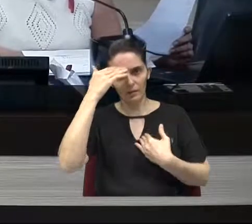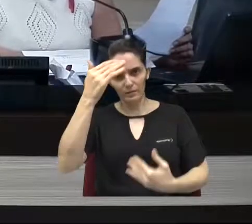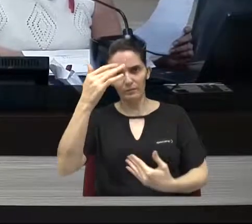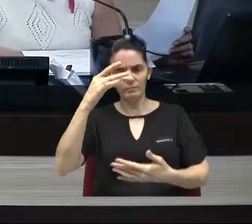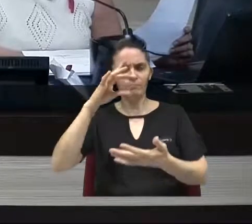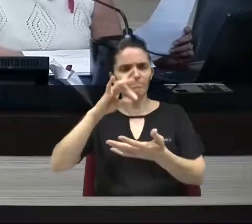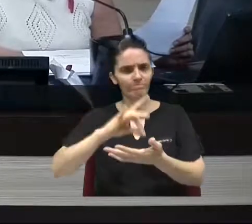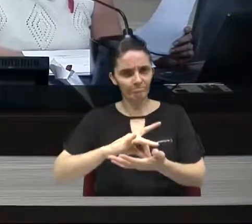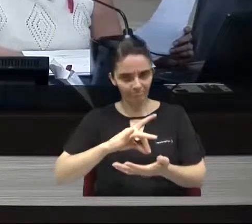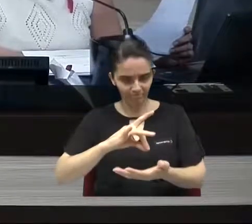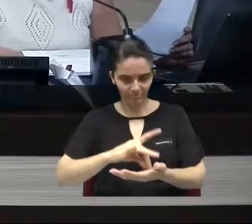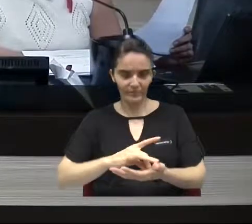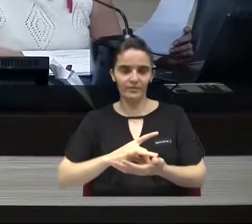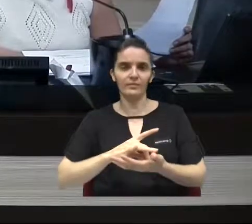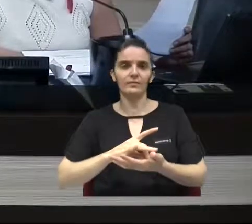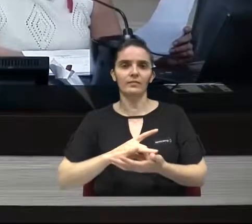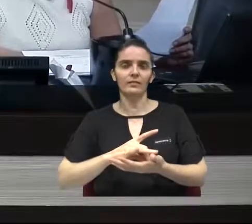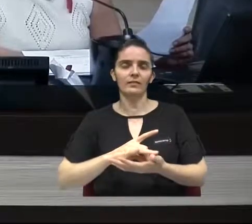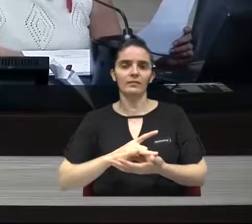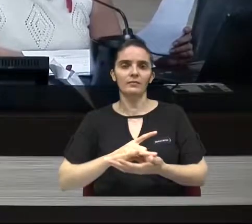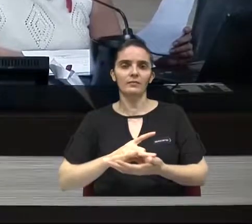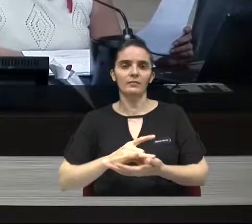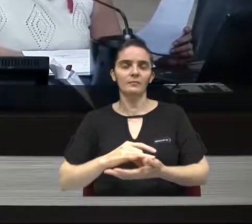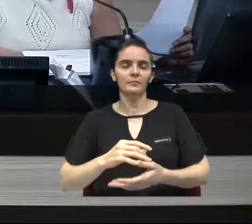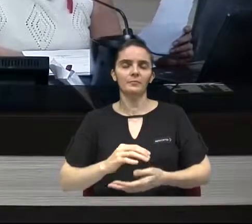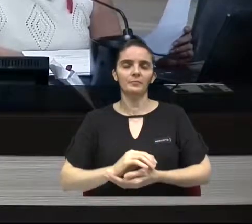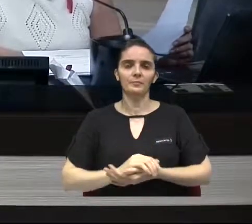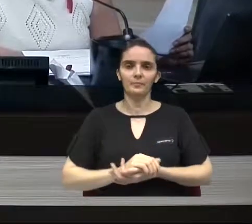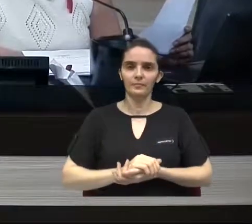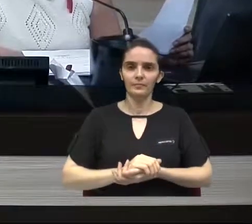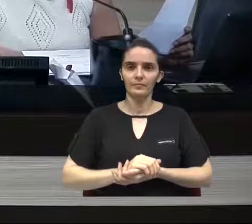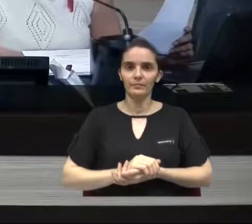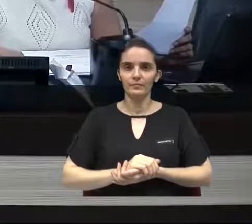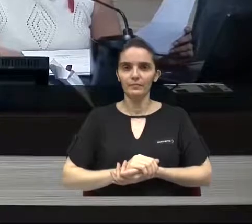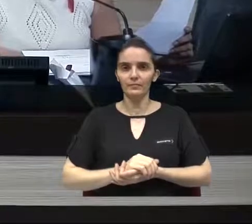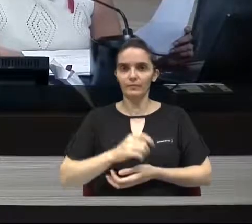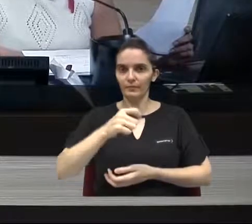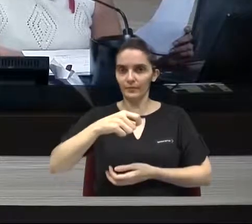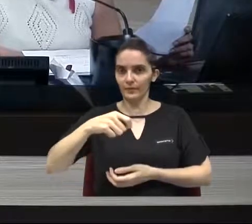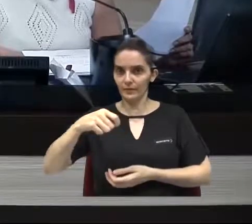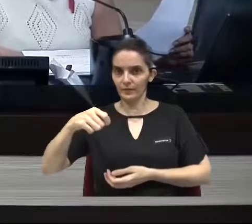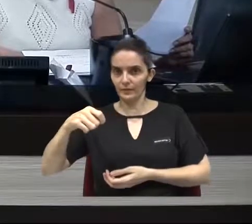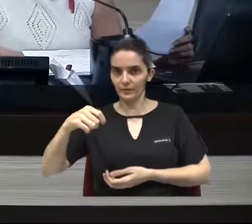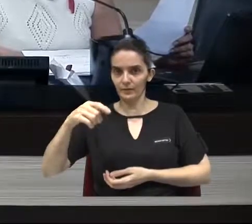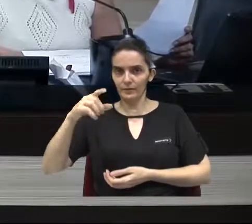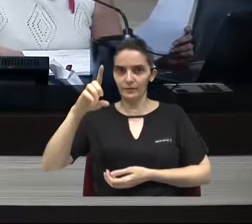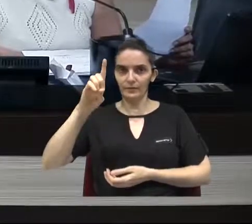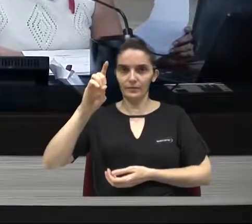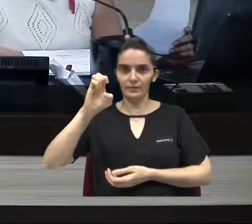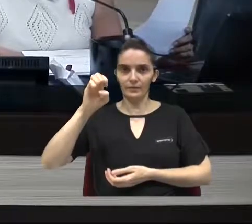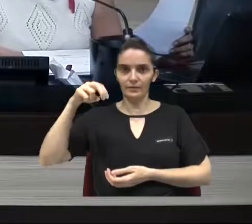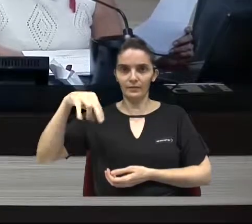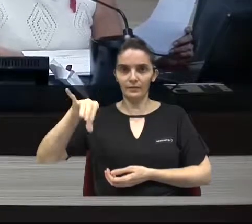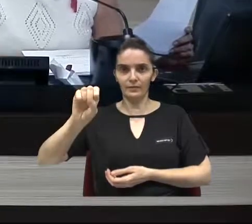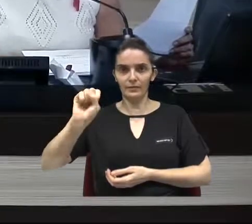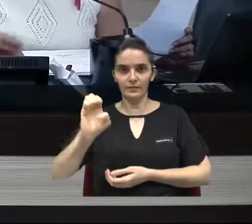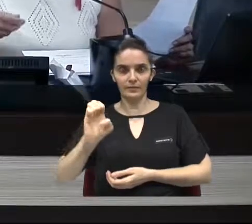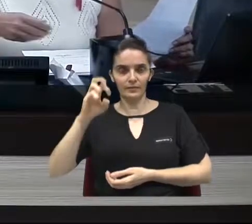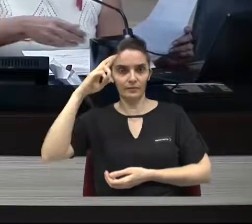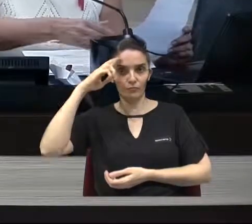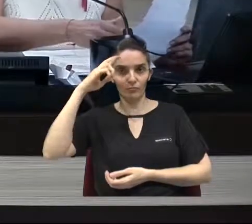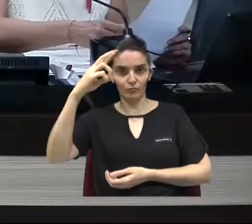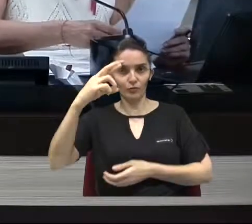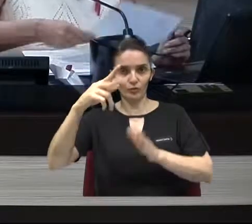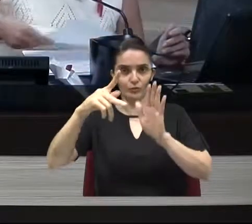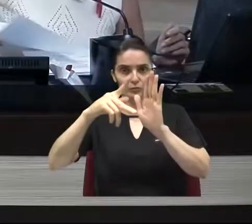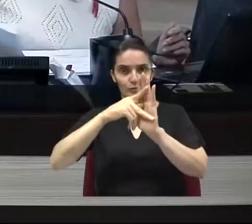apresento nesse ensejo meus protestos de autoestima e distinta consideração, atenciosamente, Denise Aparecida Rodrigues,